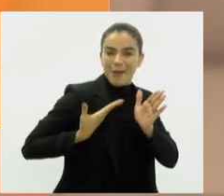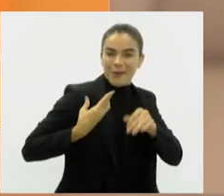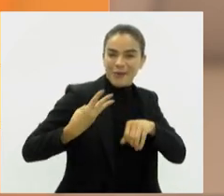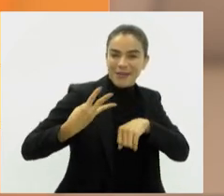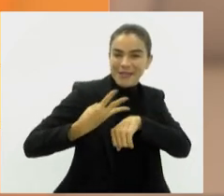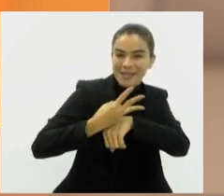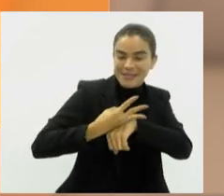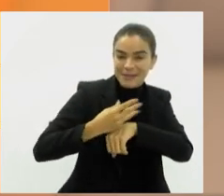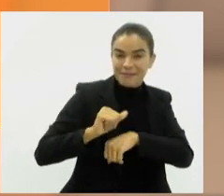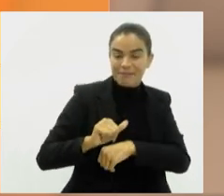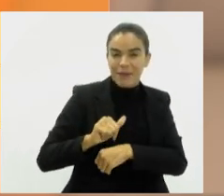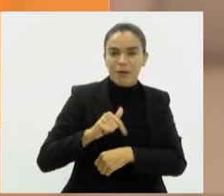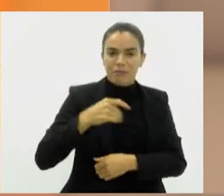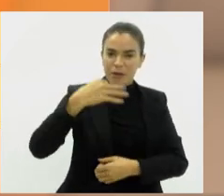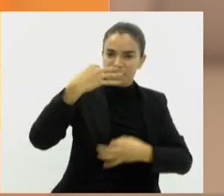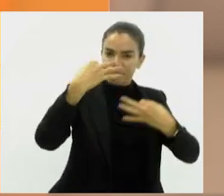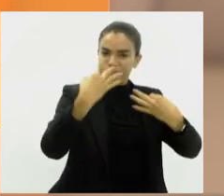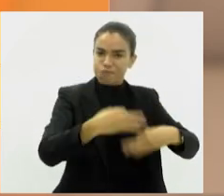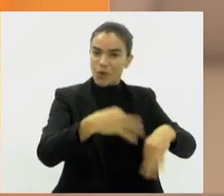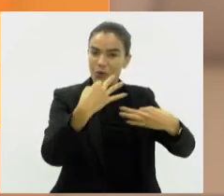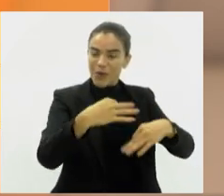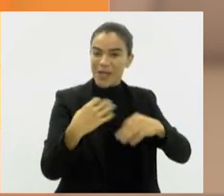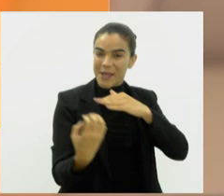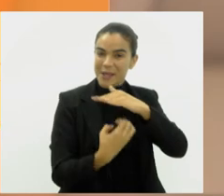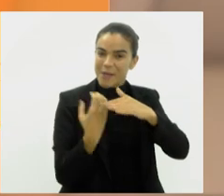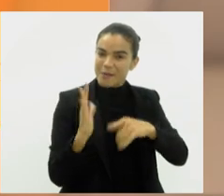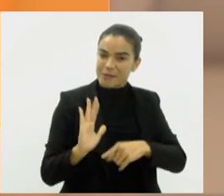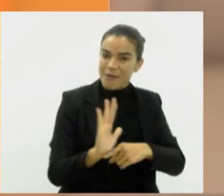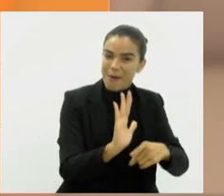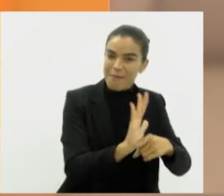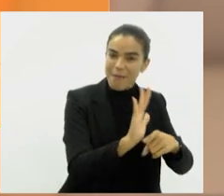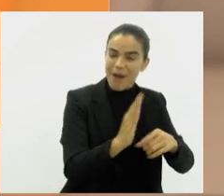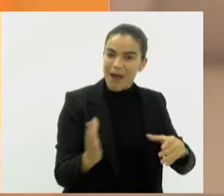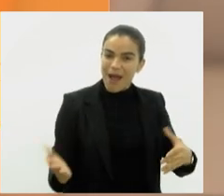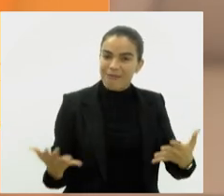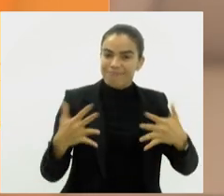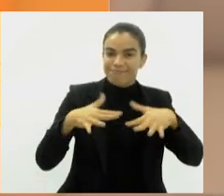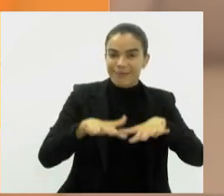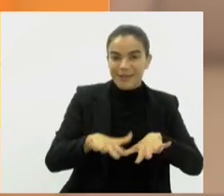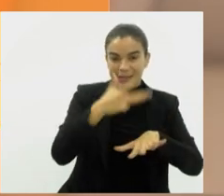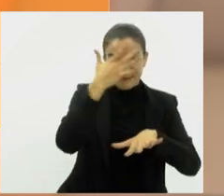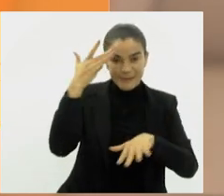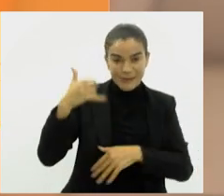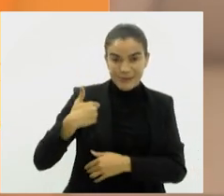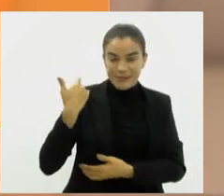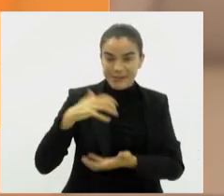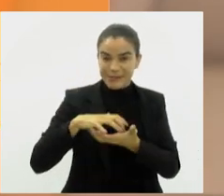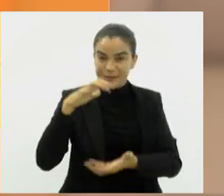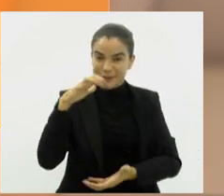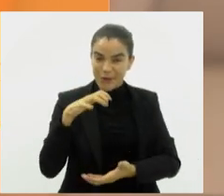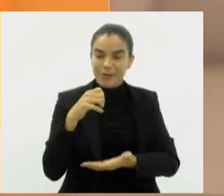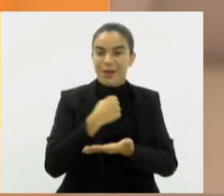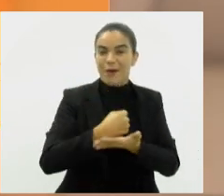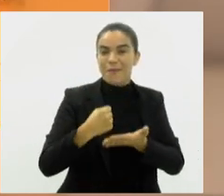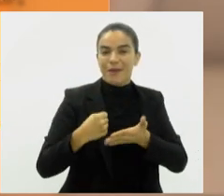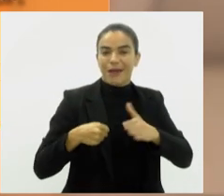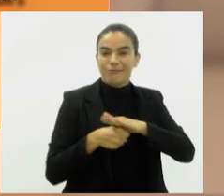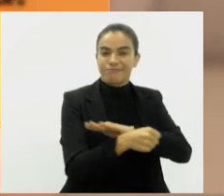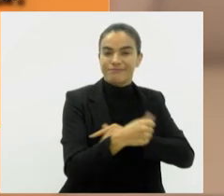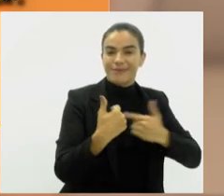Idade, para reconhecer empresas que favoreçam a integração de pessoas idosas ao mercado de